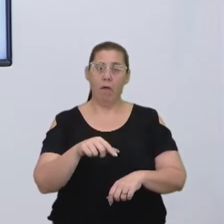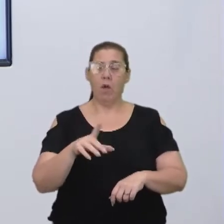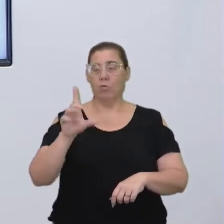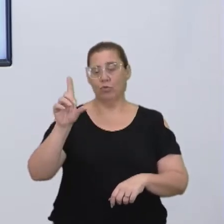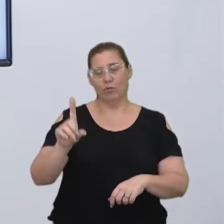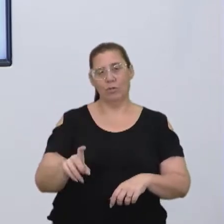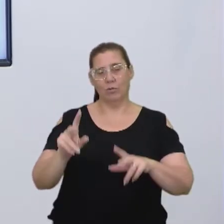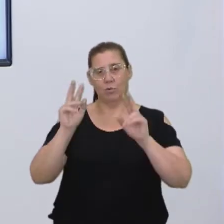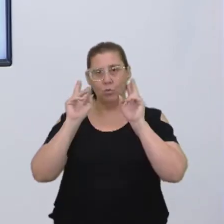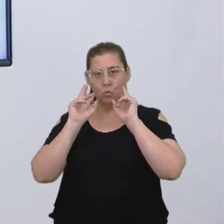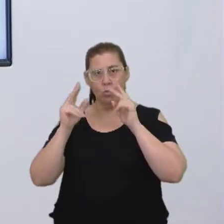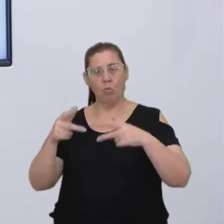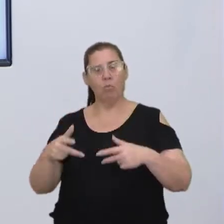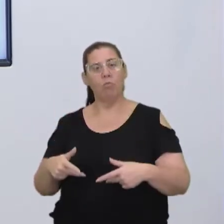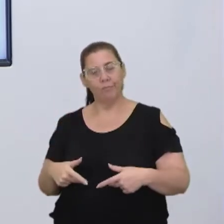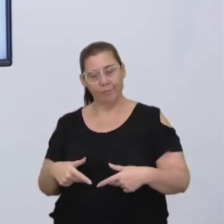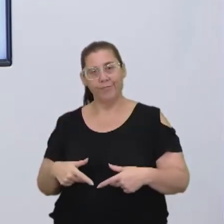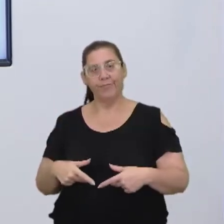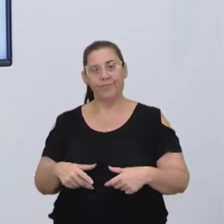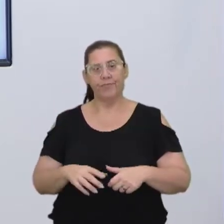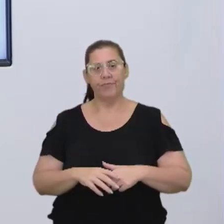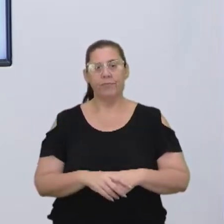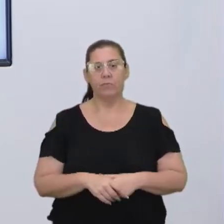direito humano,